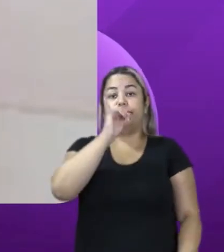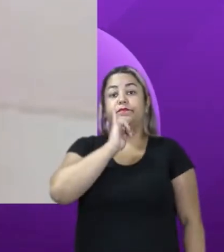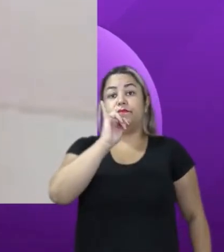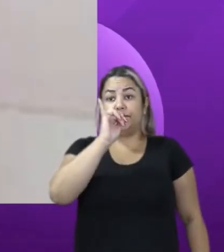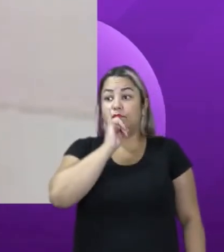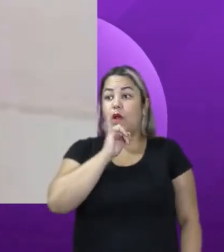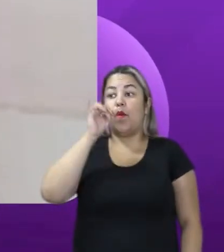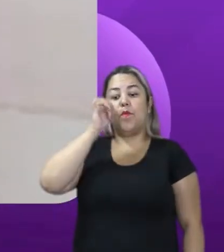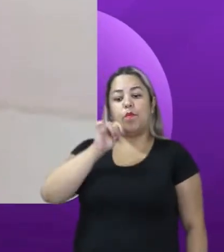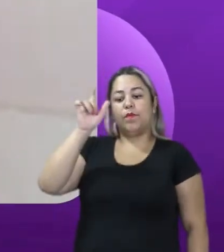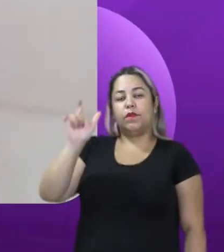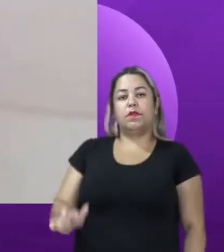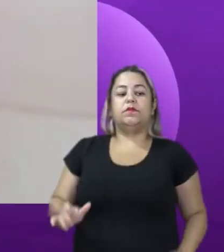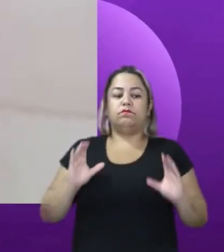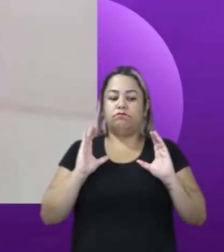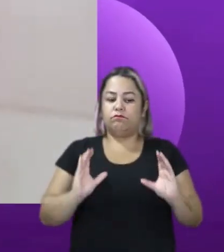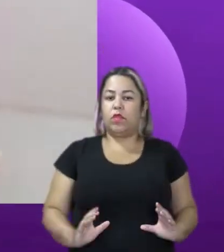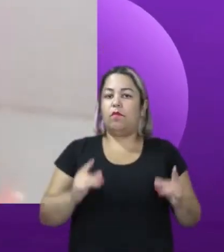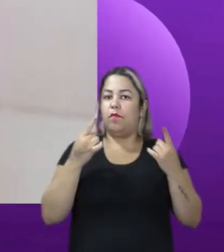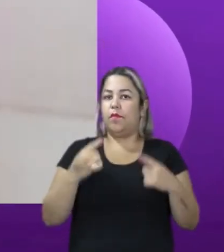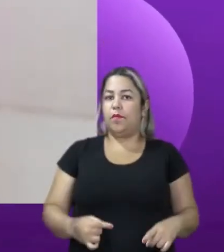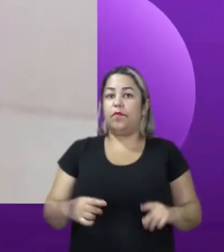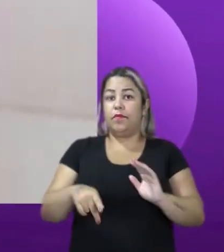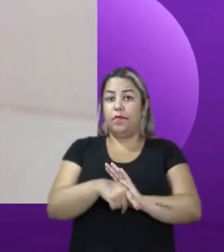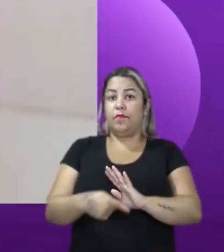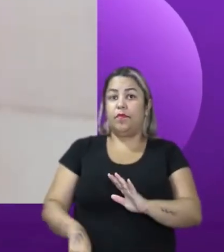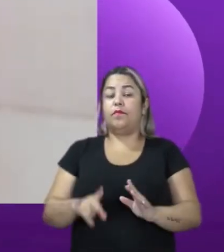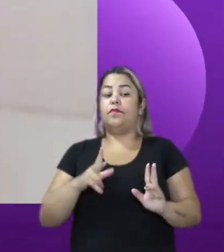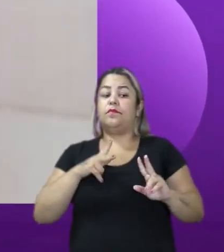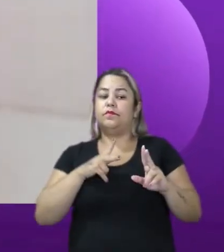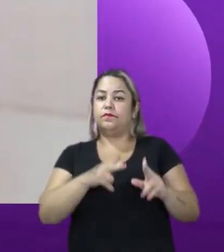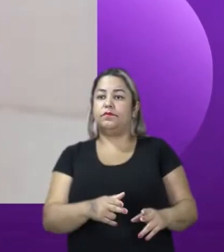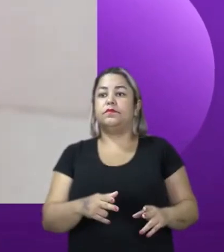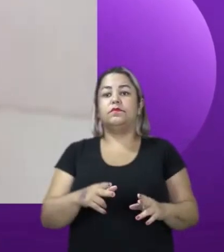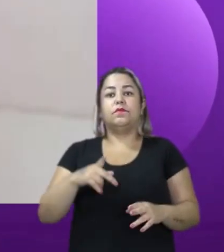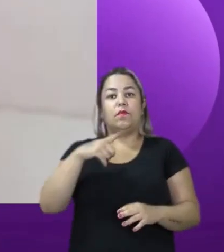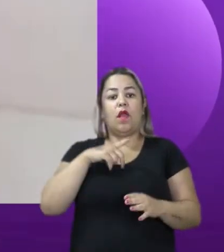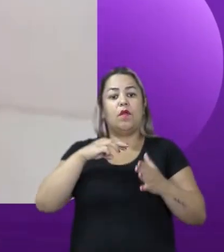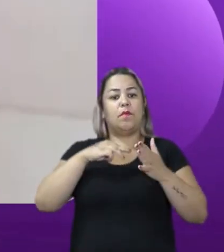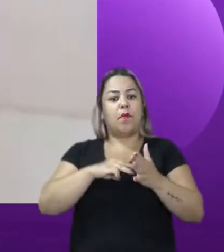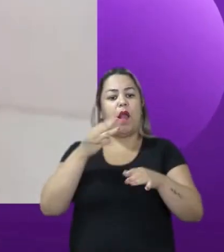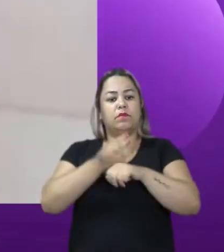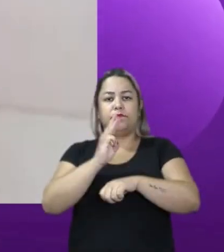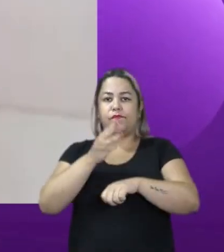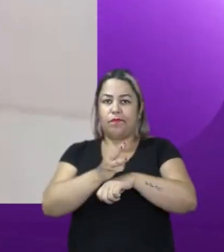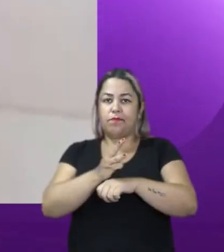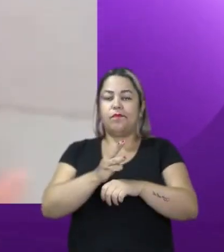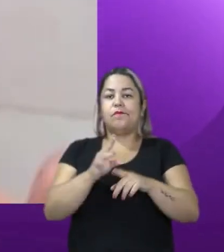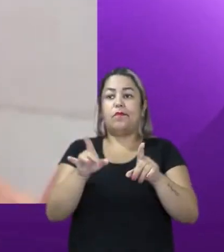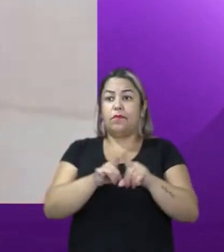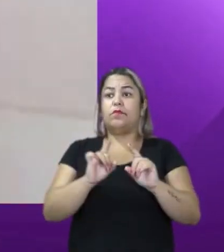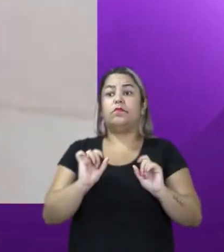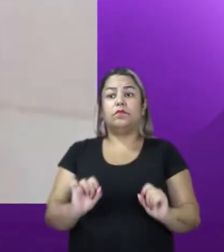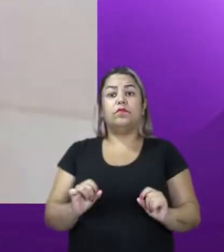exemplo, uma mulher que se posiciona politicamente pode, no mesmo dia, receber centenas de mensagens depreciativas,